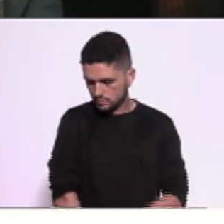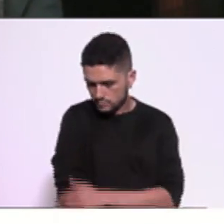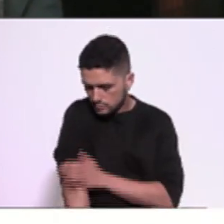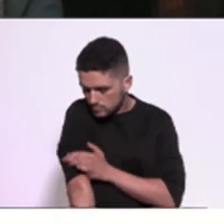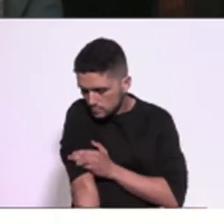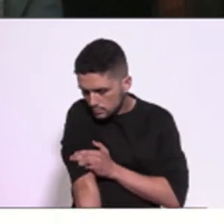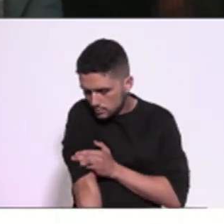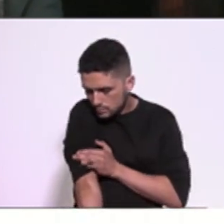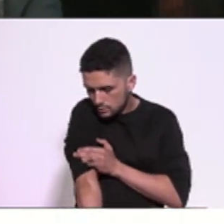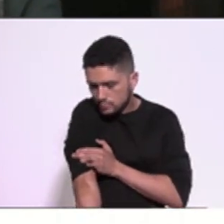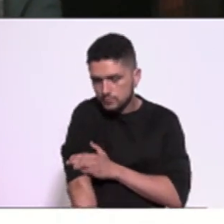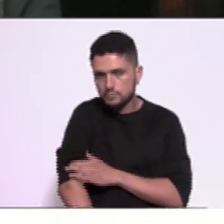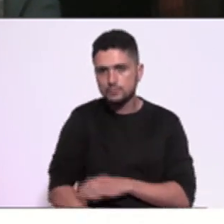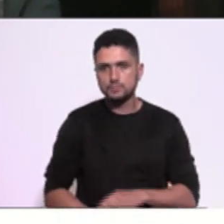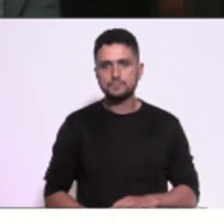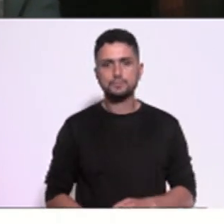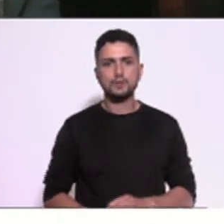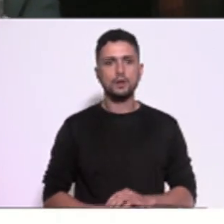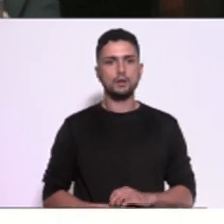aqui